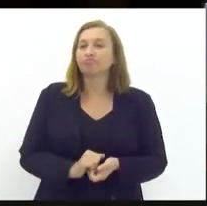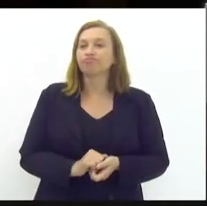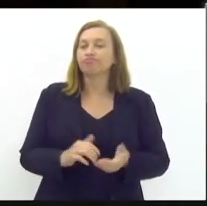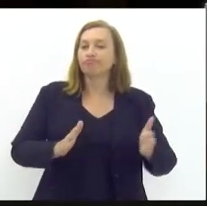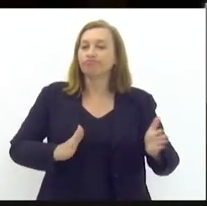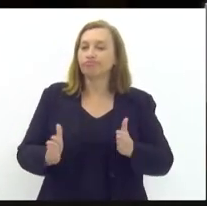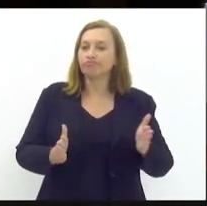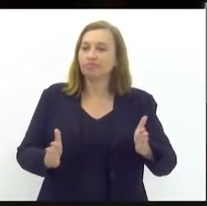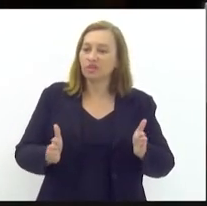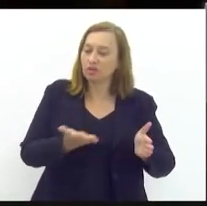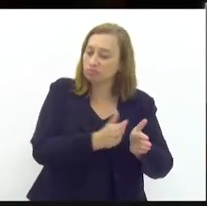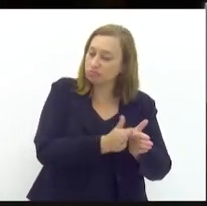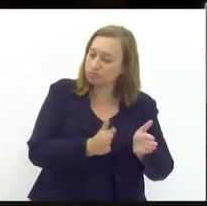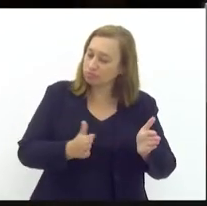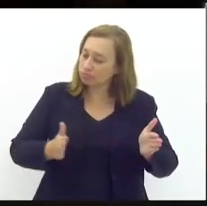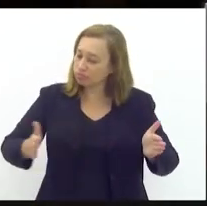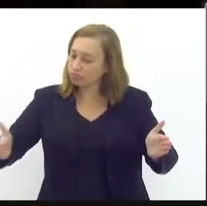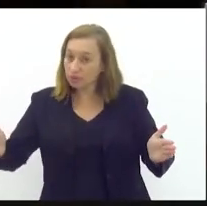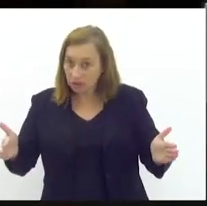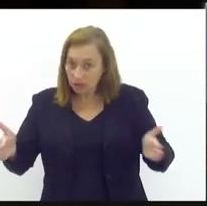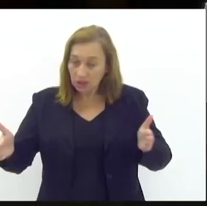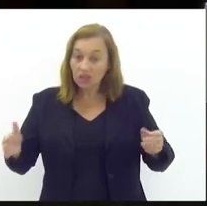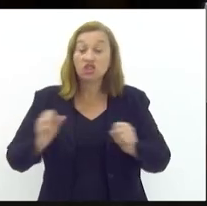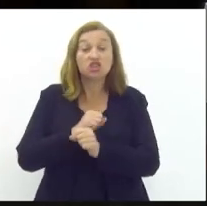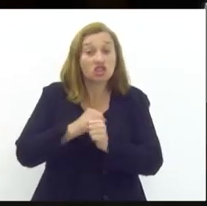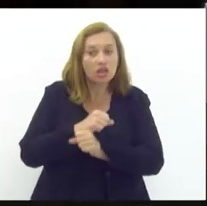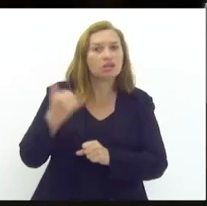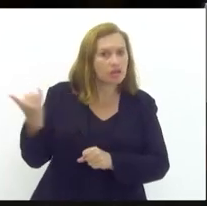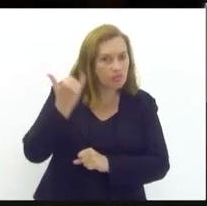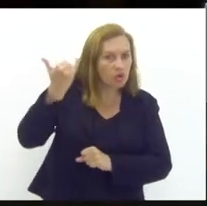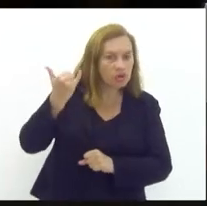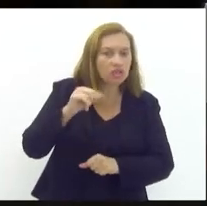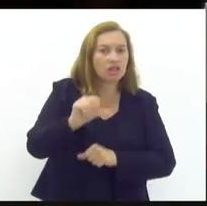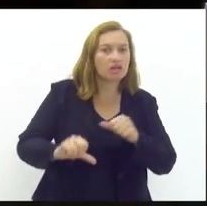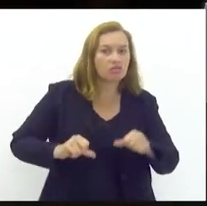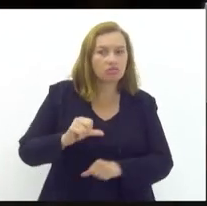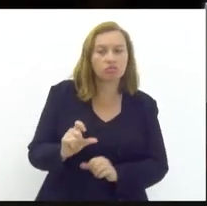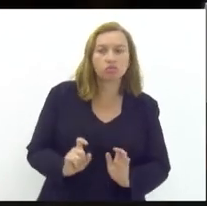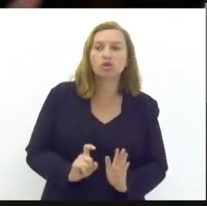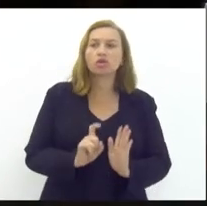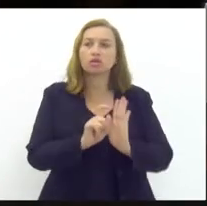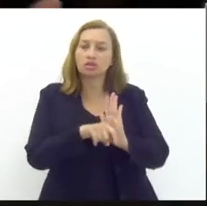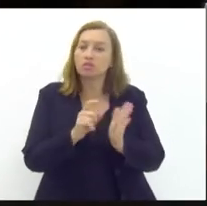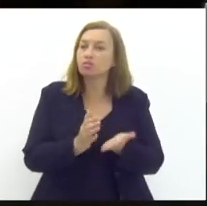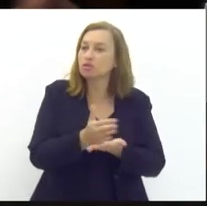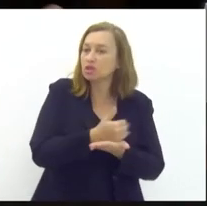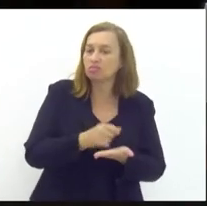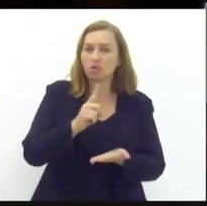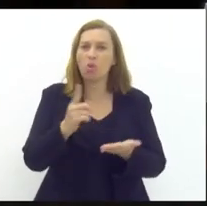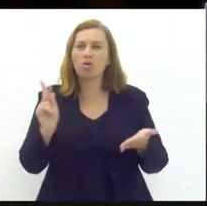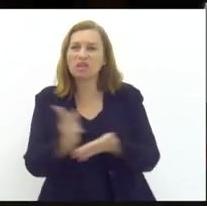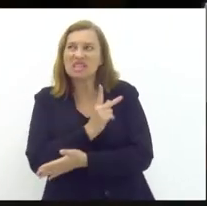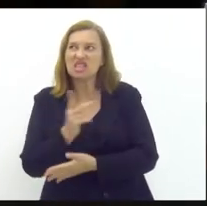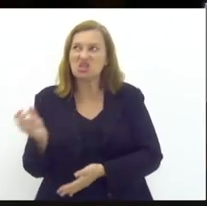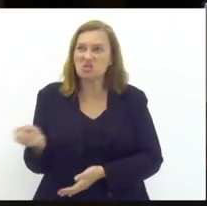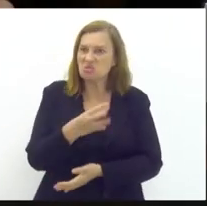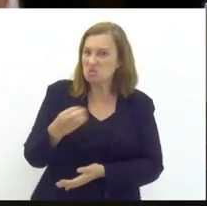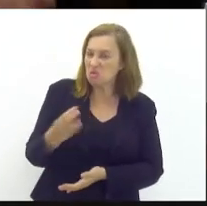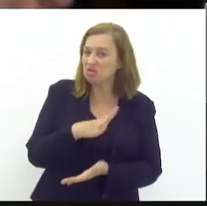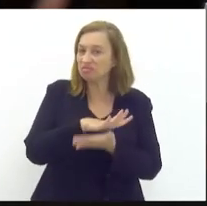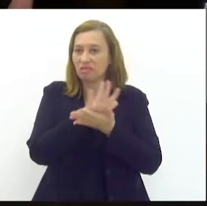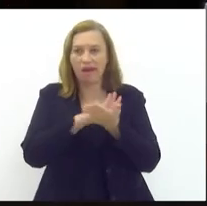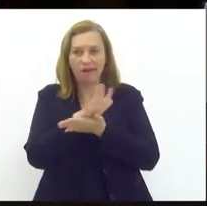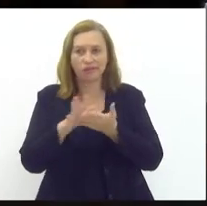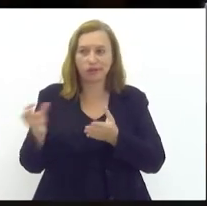todo esse período dos anos que é muito importante essa reforma tributária primeiro que não aconteceu nada de novo e foram